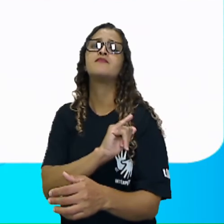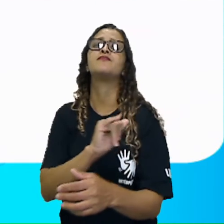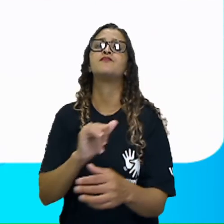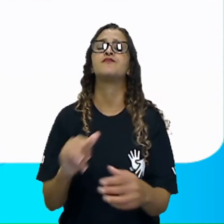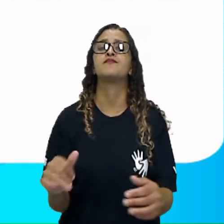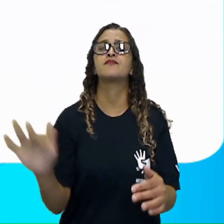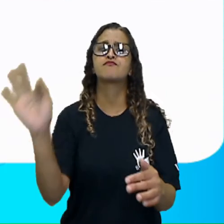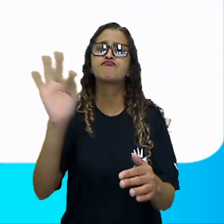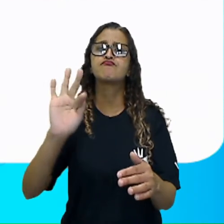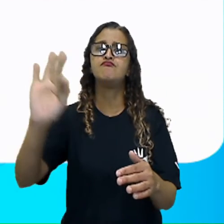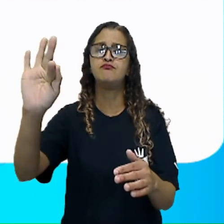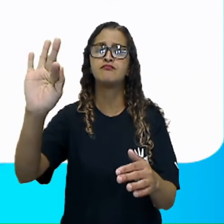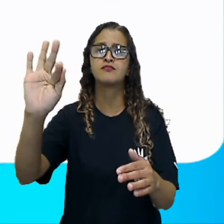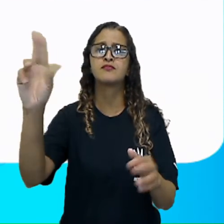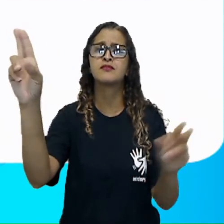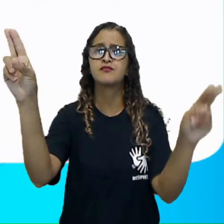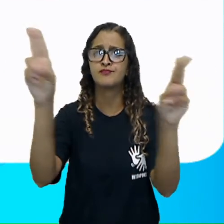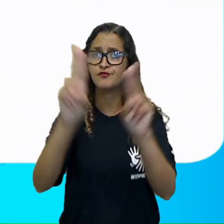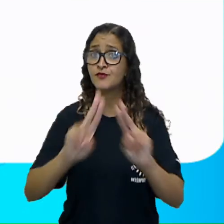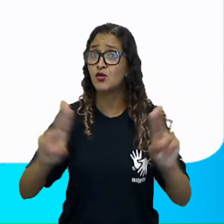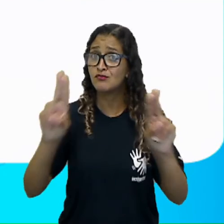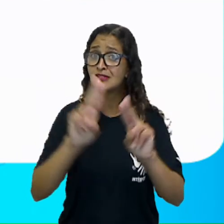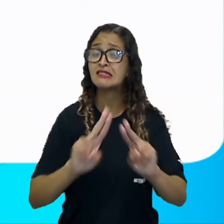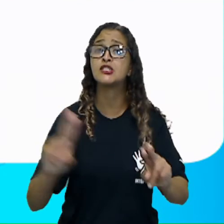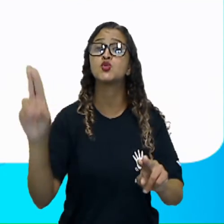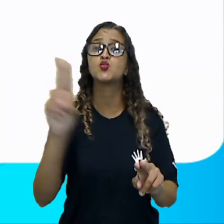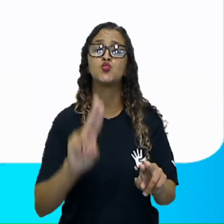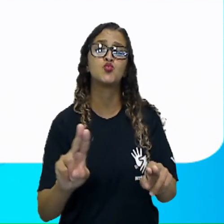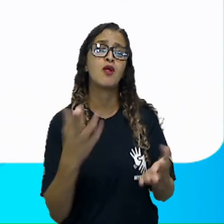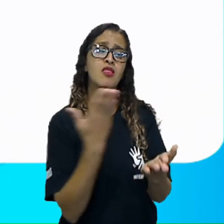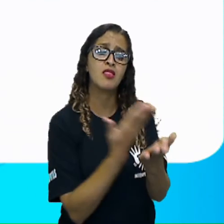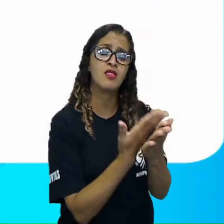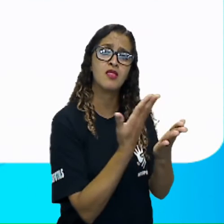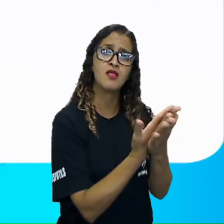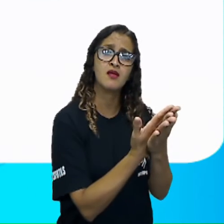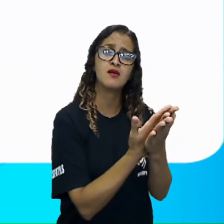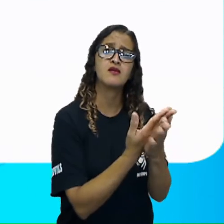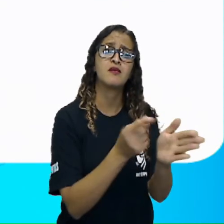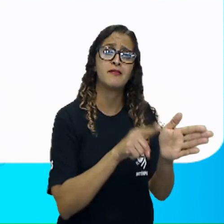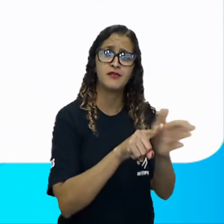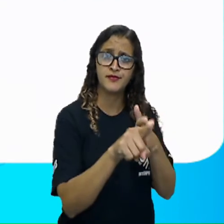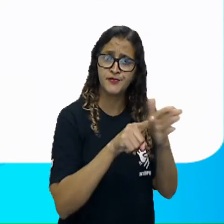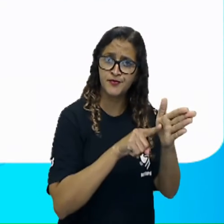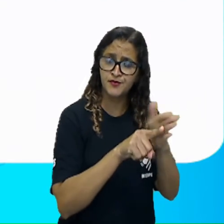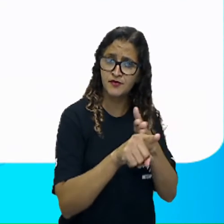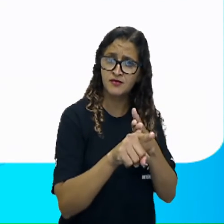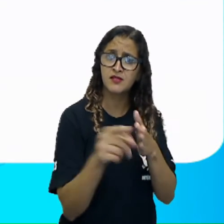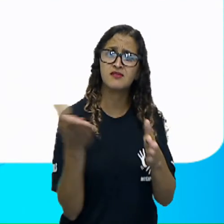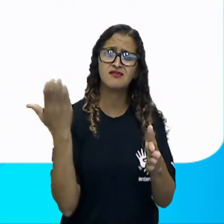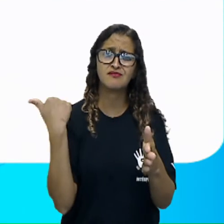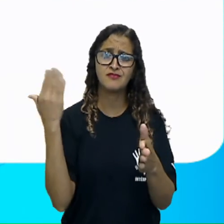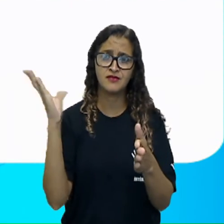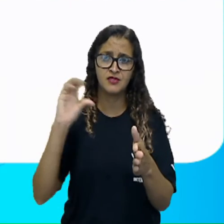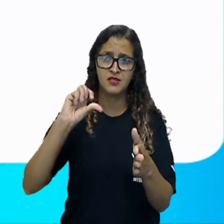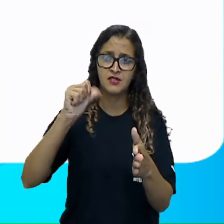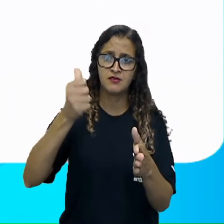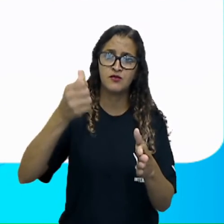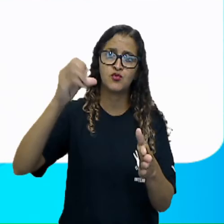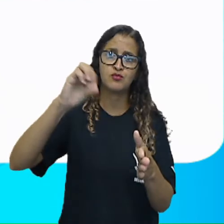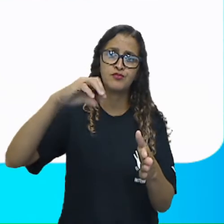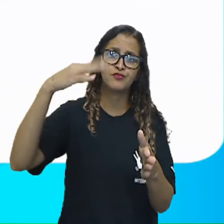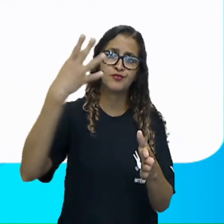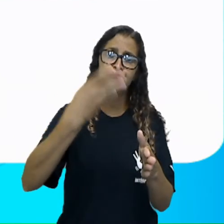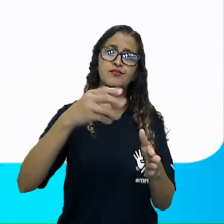UFRJ, é usado para estudos por pesquisadores desde